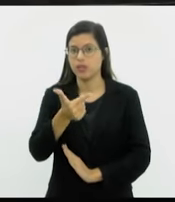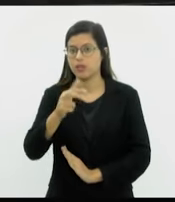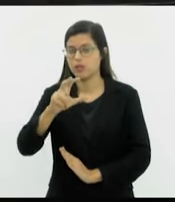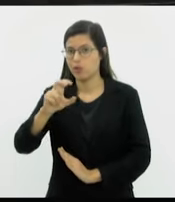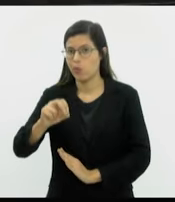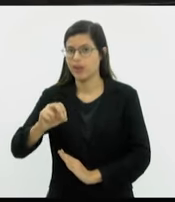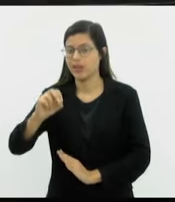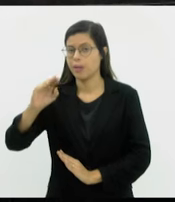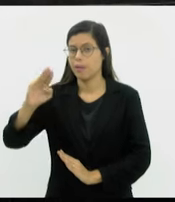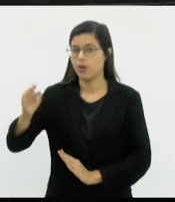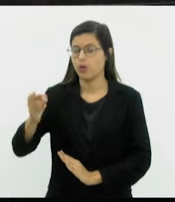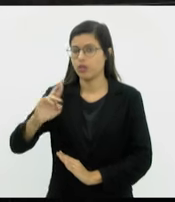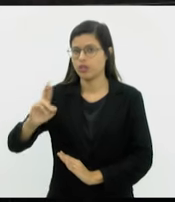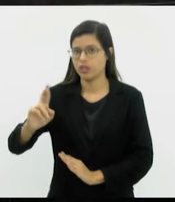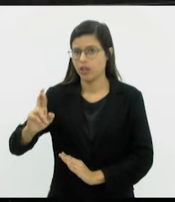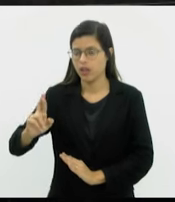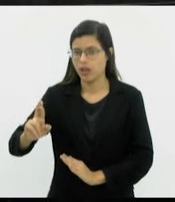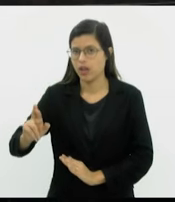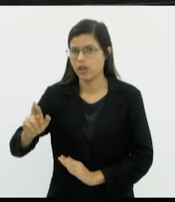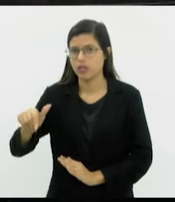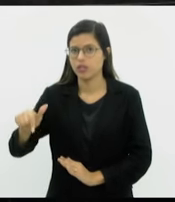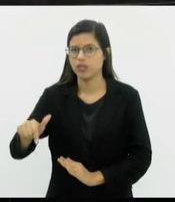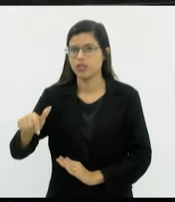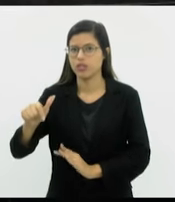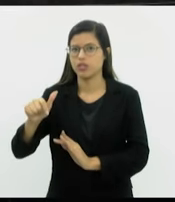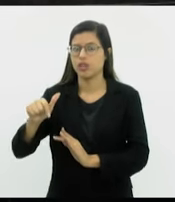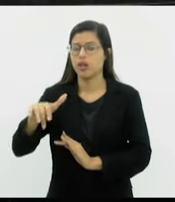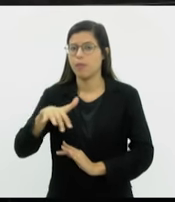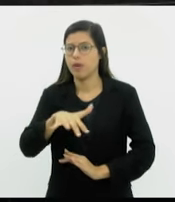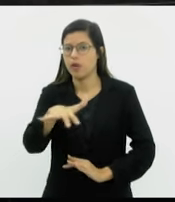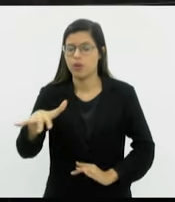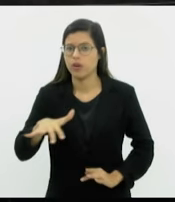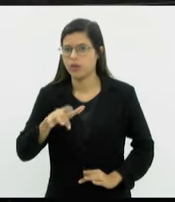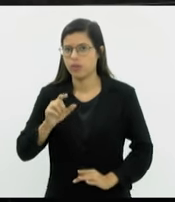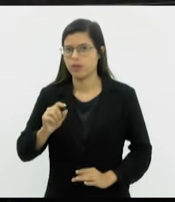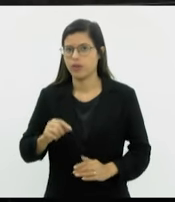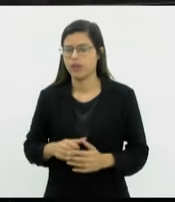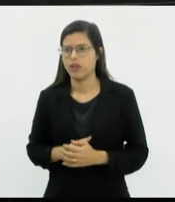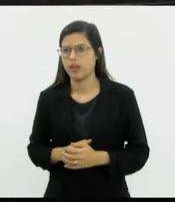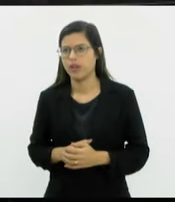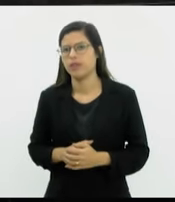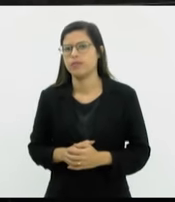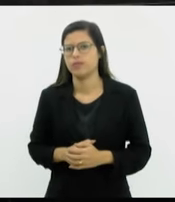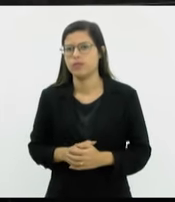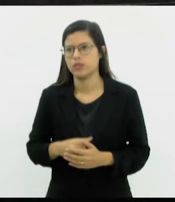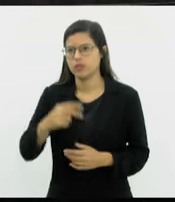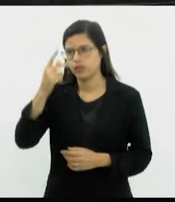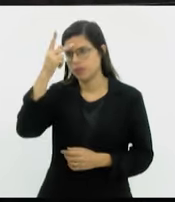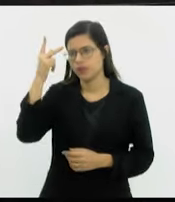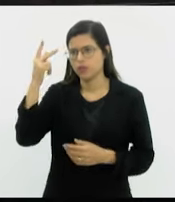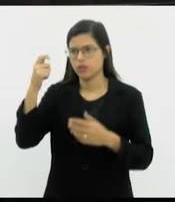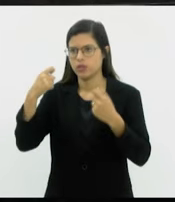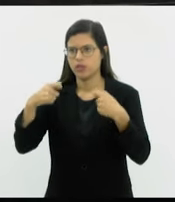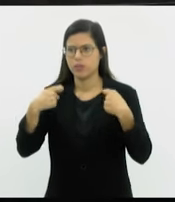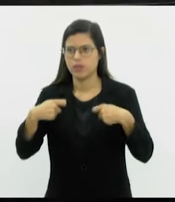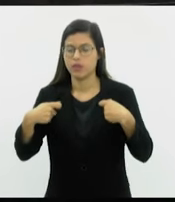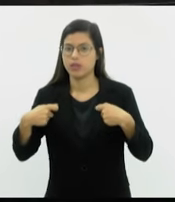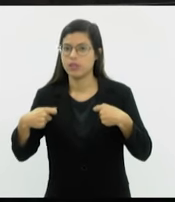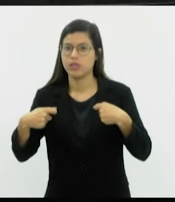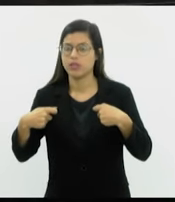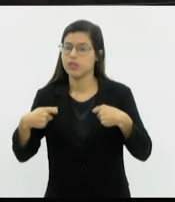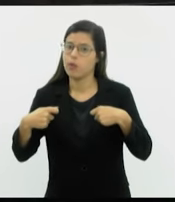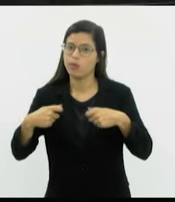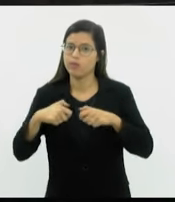R$ 250 milhões, tirado do bolso a imensa maioria daqueles que necessitam o exercício das